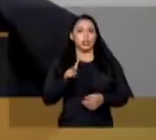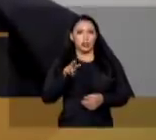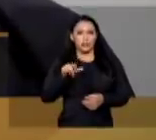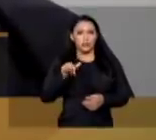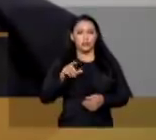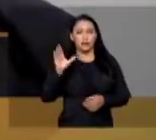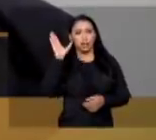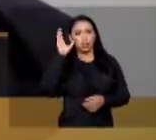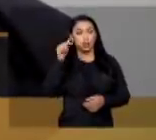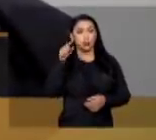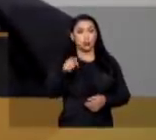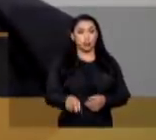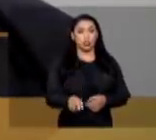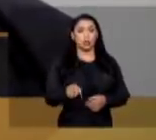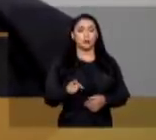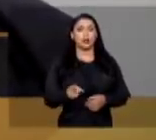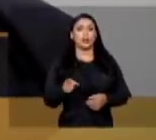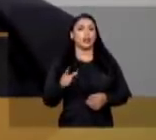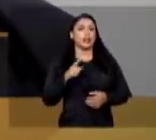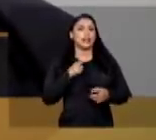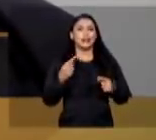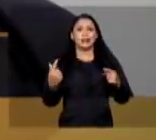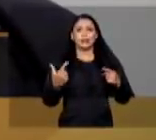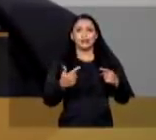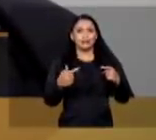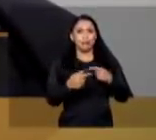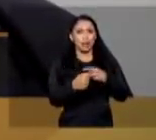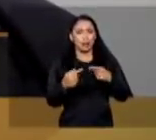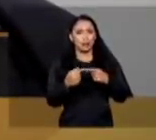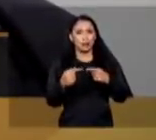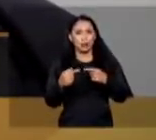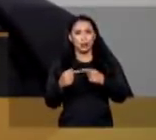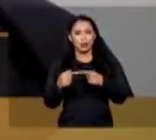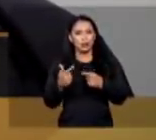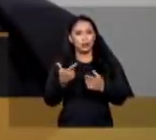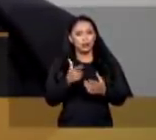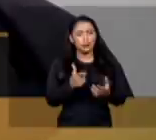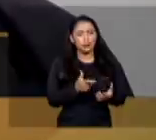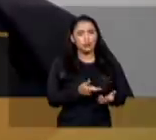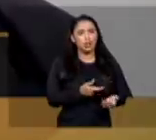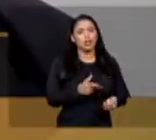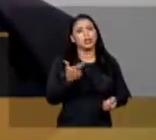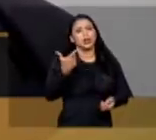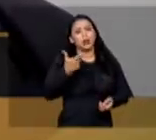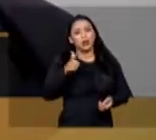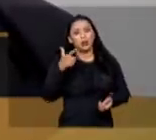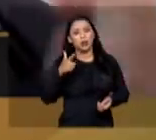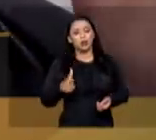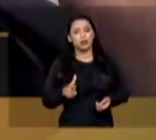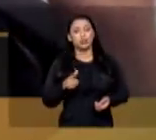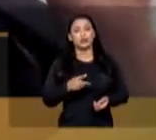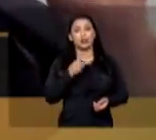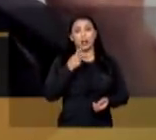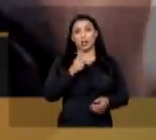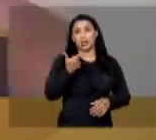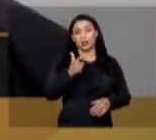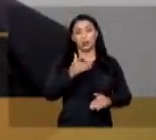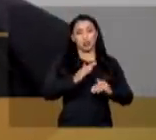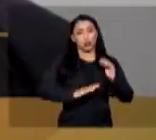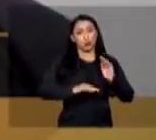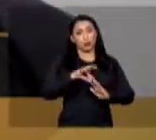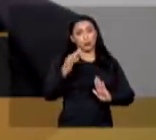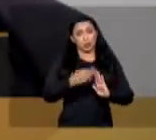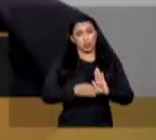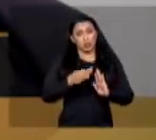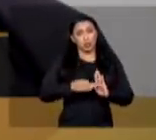Curitiba, verifico que nenhum dos feitos correlacionados veiculam como causa de pedir remota a alegação de incompetência do